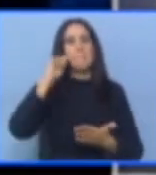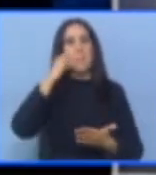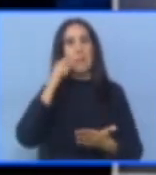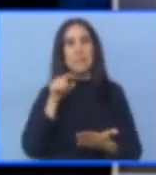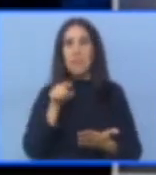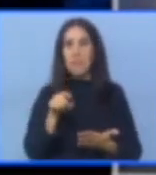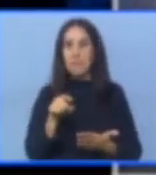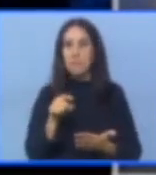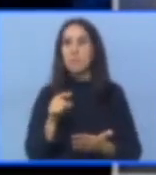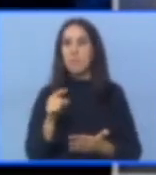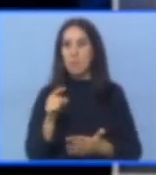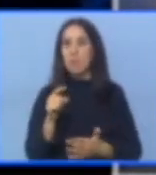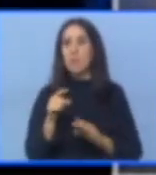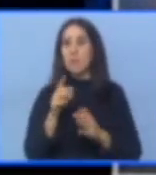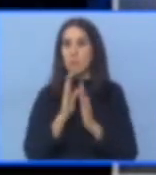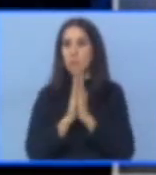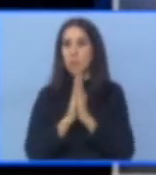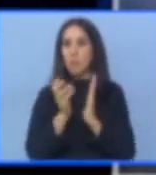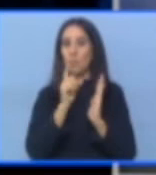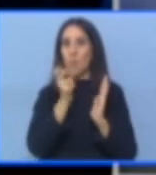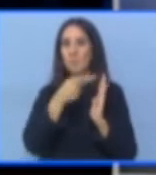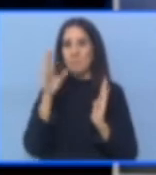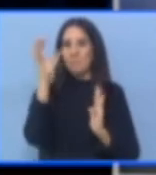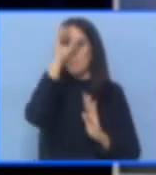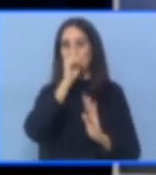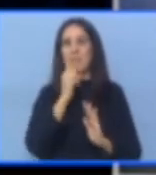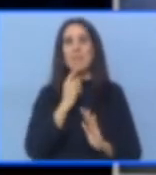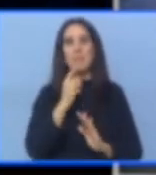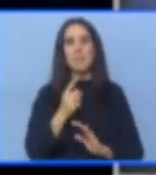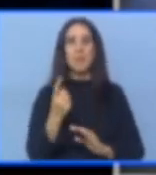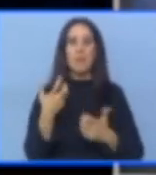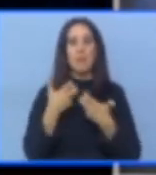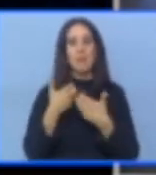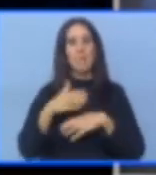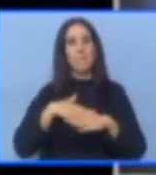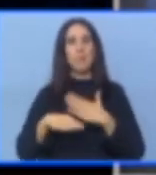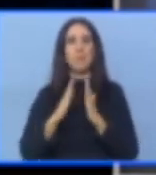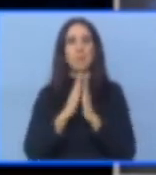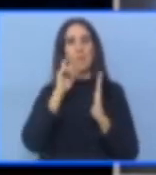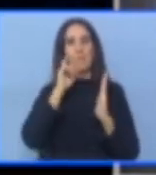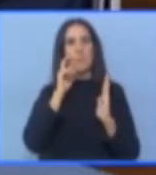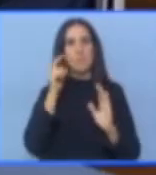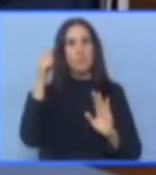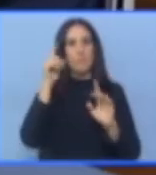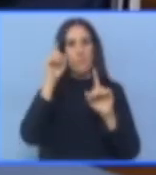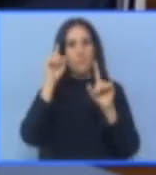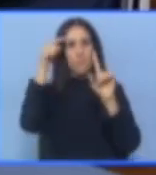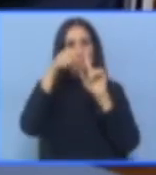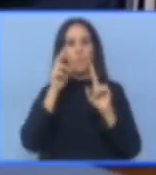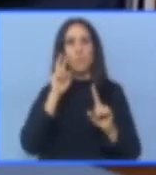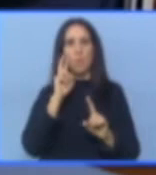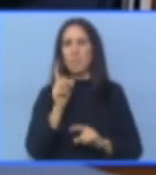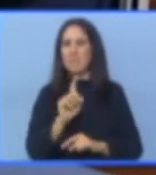esse usa o nome da religião para dizer que a guerra é feita por defender os valores da sua religião. Mas não é assim. A grande religião